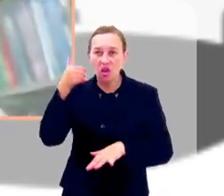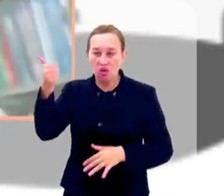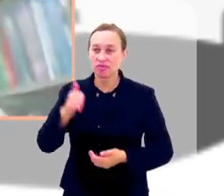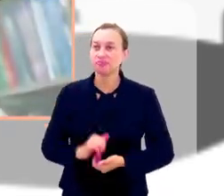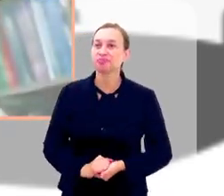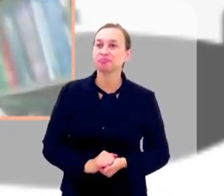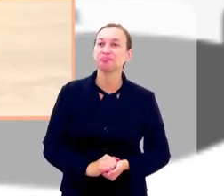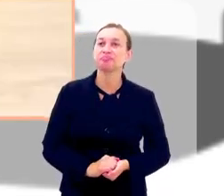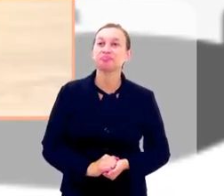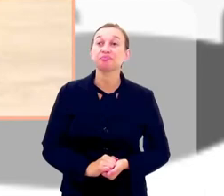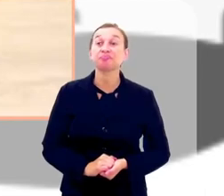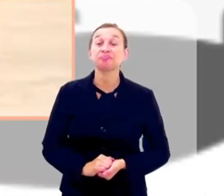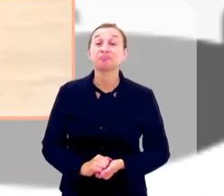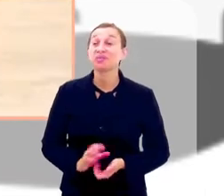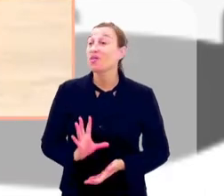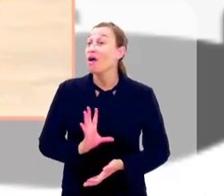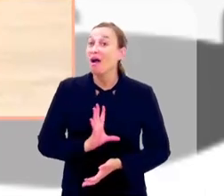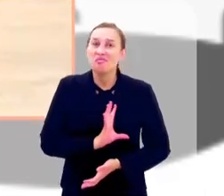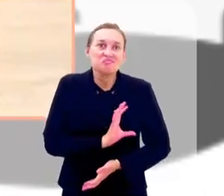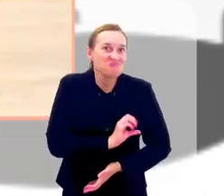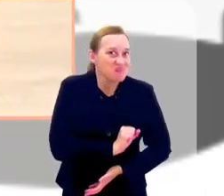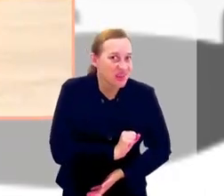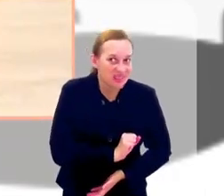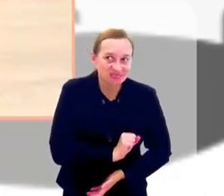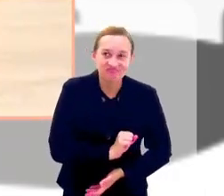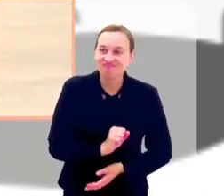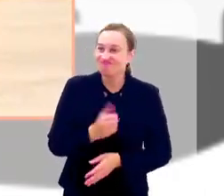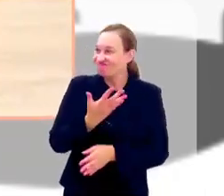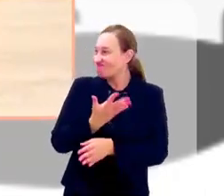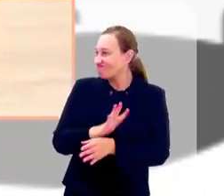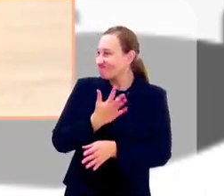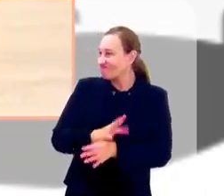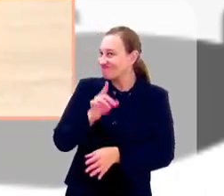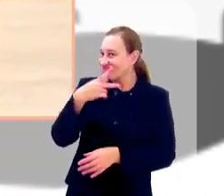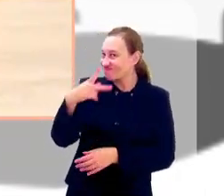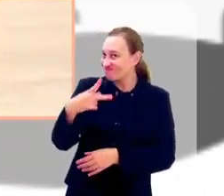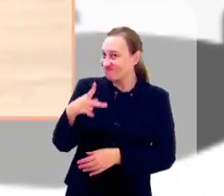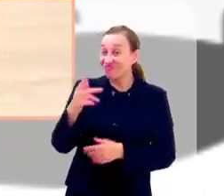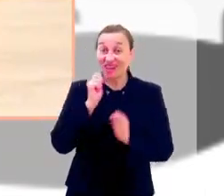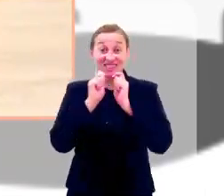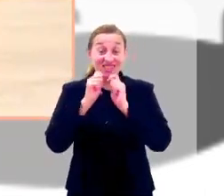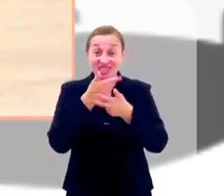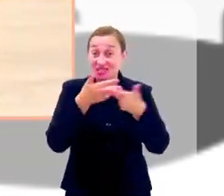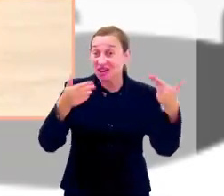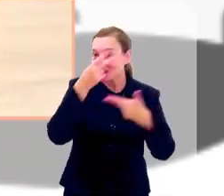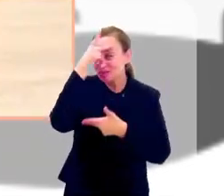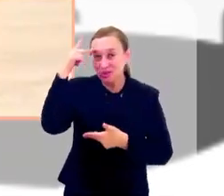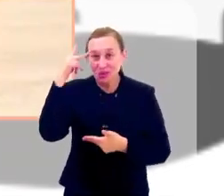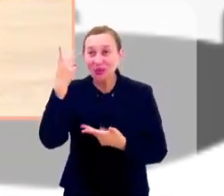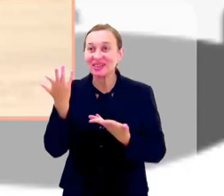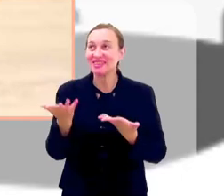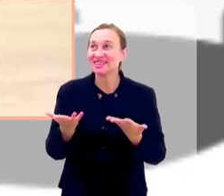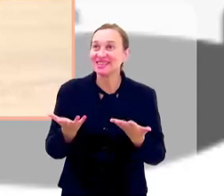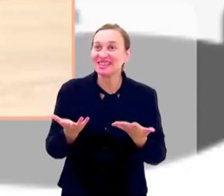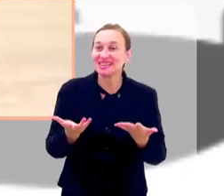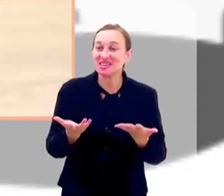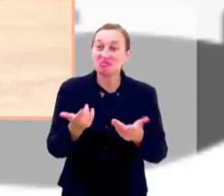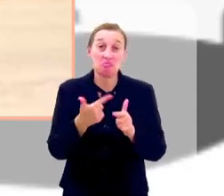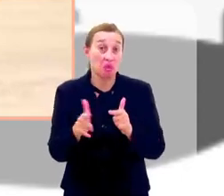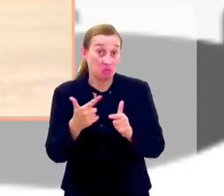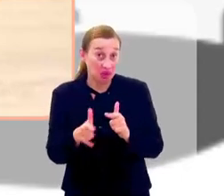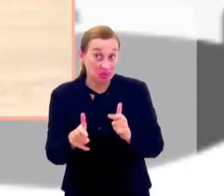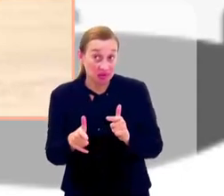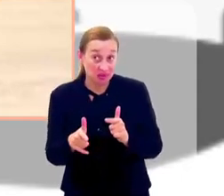olhar mais positivo. Olha, eu adorei a parte do exercício, porque a gente entrevista muita gente